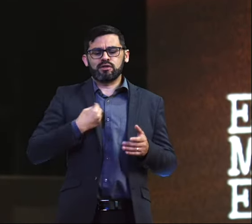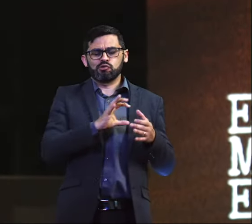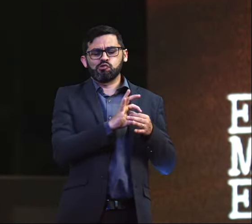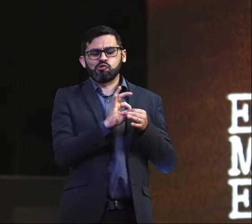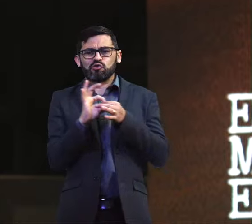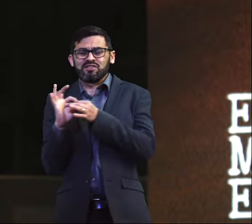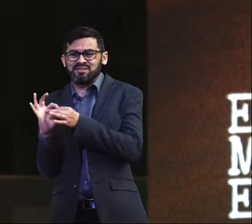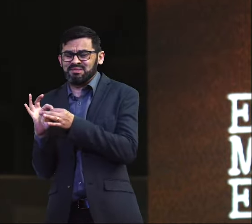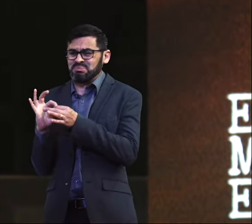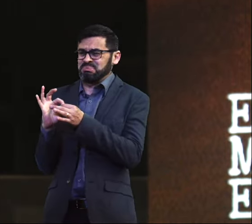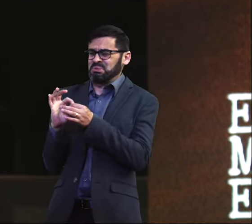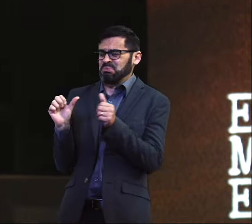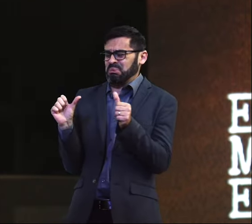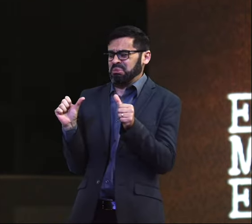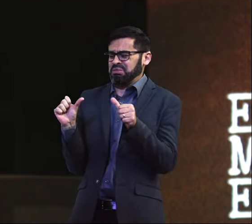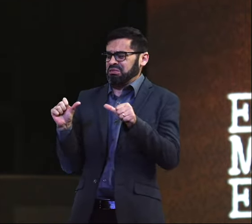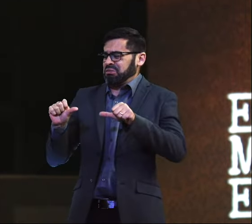cenário aparentemente